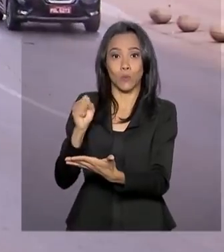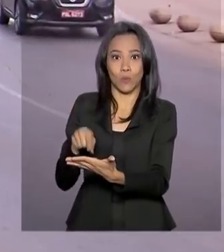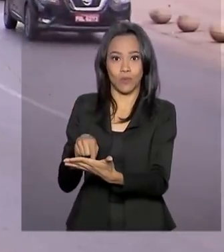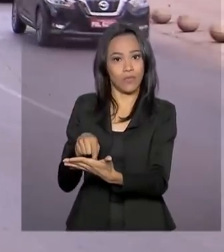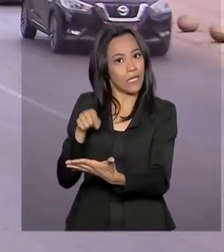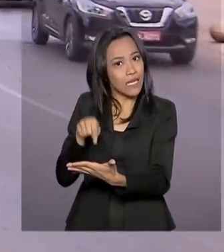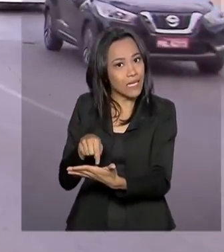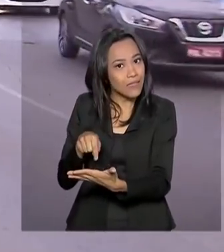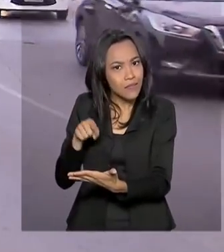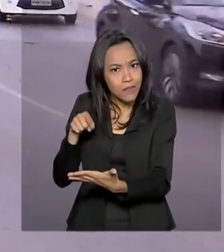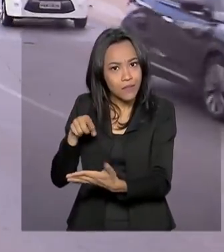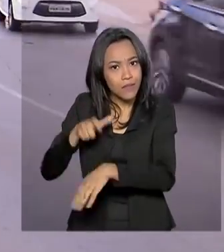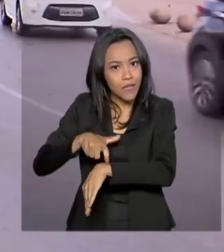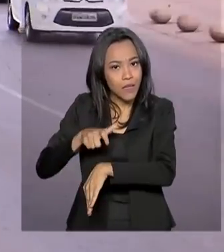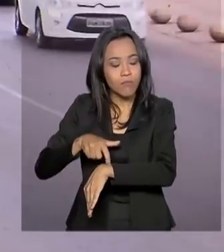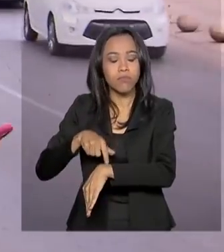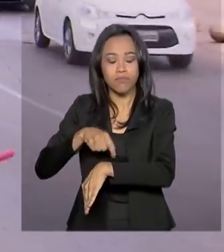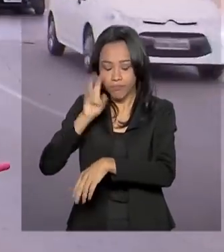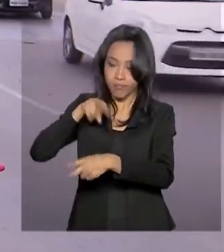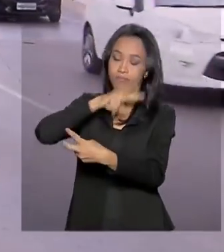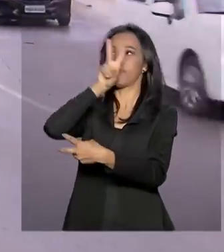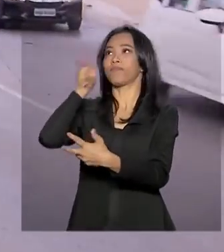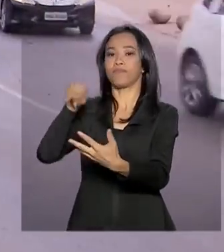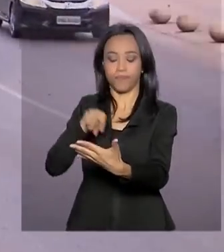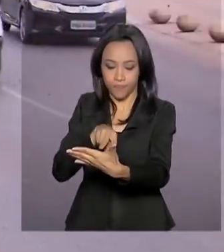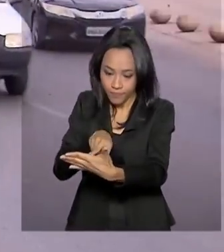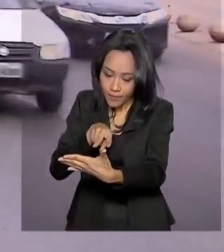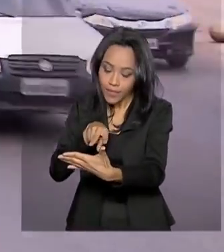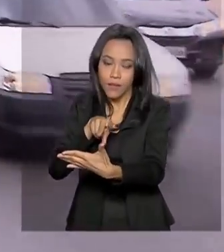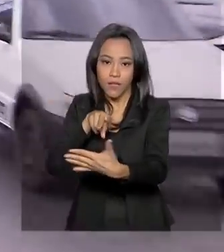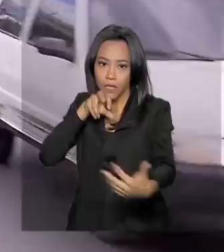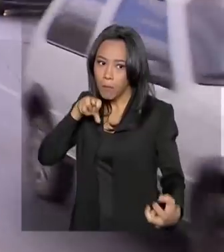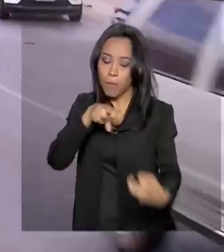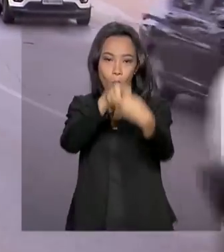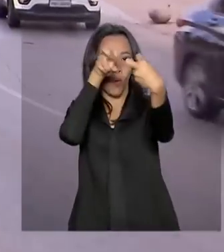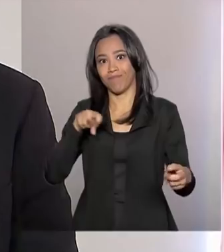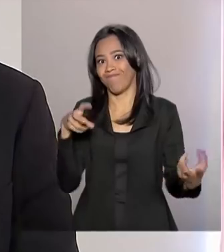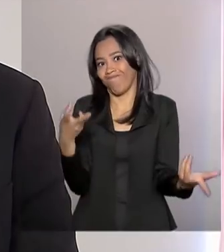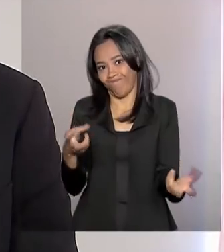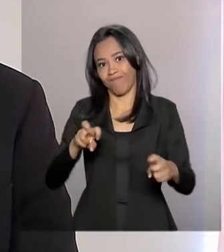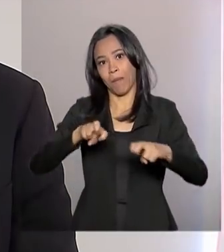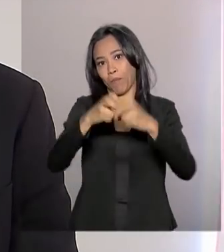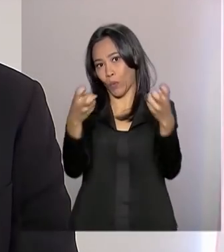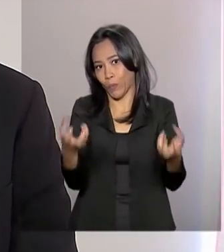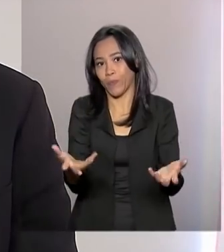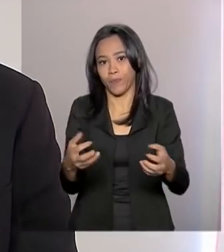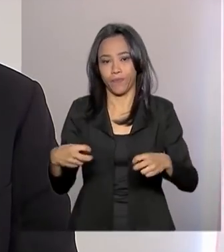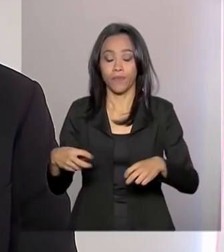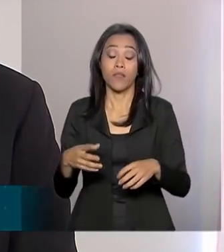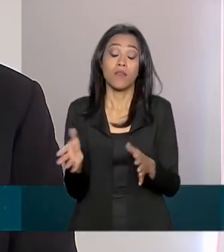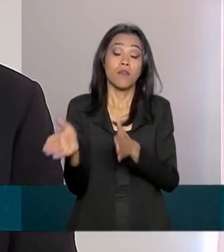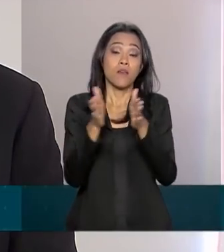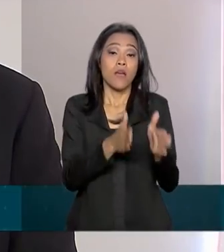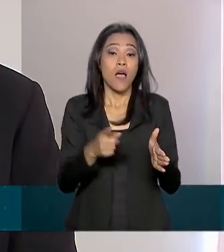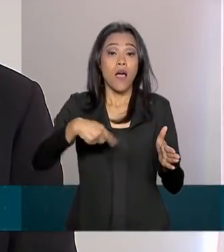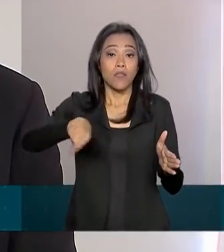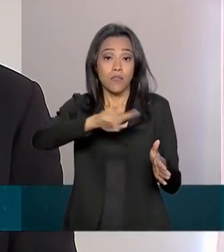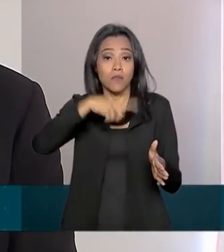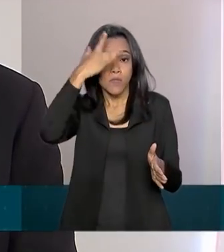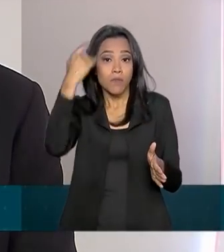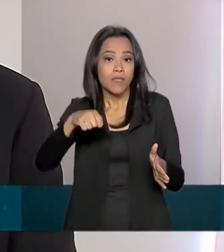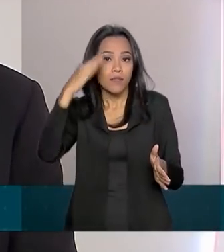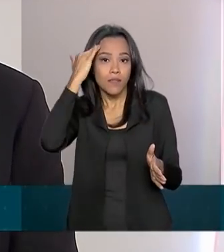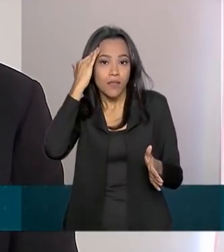mais que suficiente para desviar a atenção da via e provocar um acidente. As pessoas têm que entender que utilizar o celular